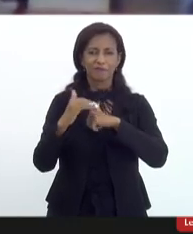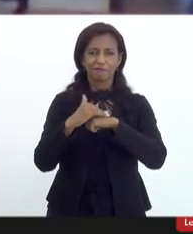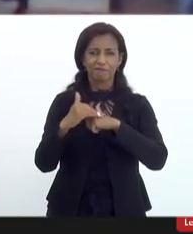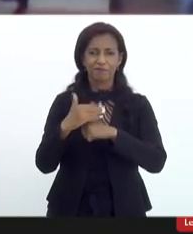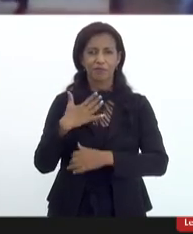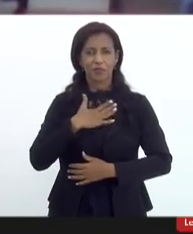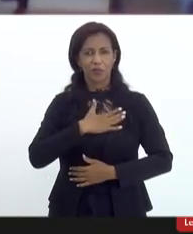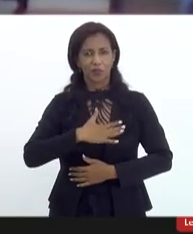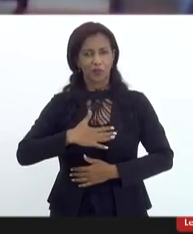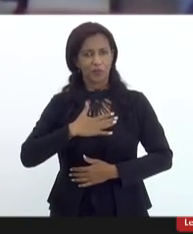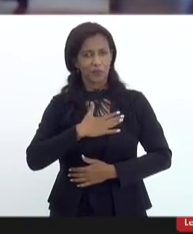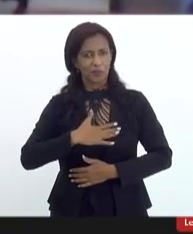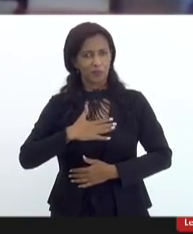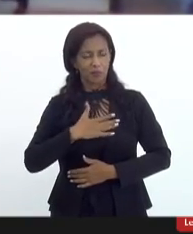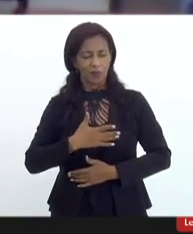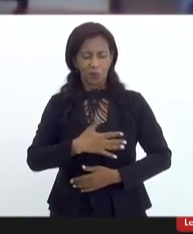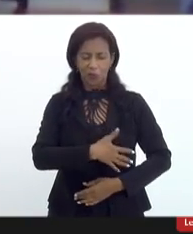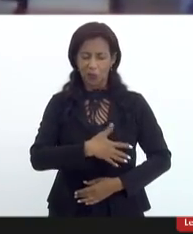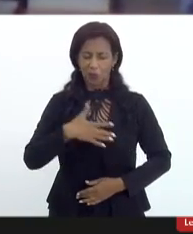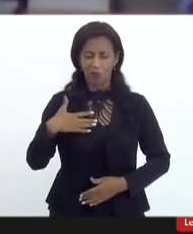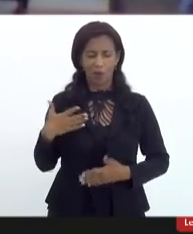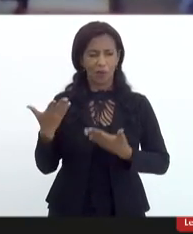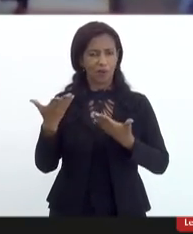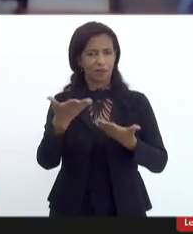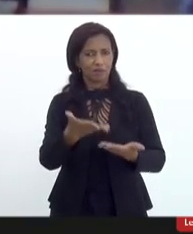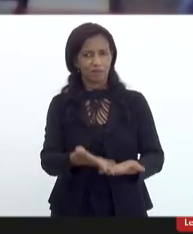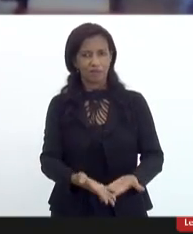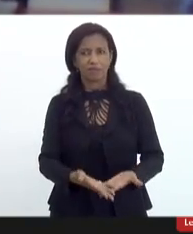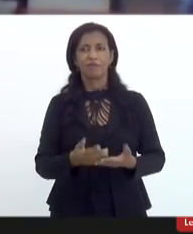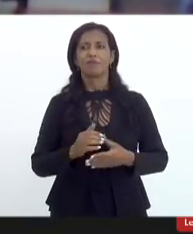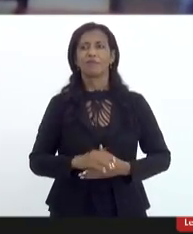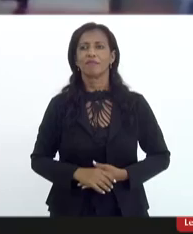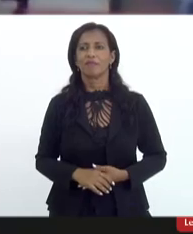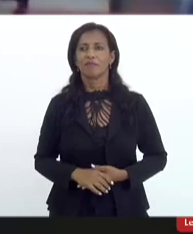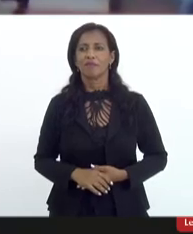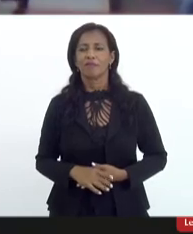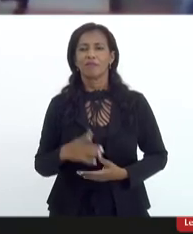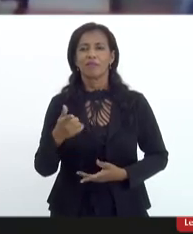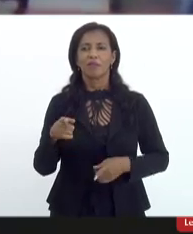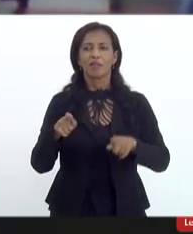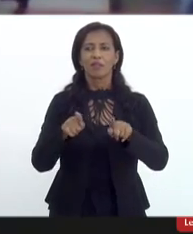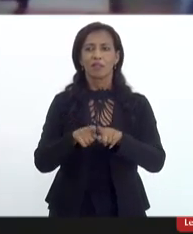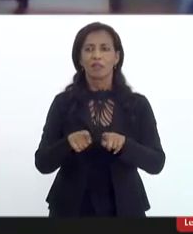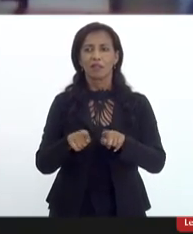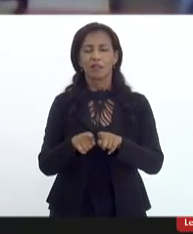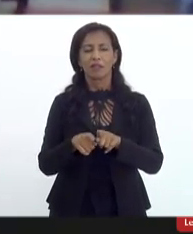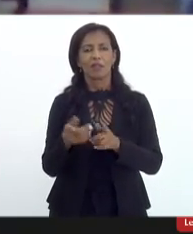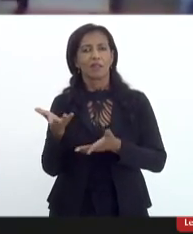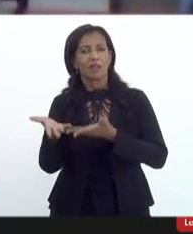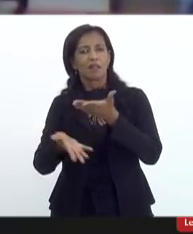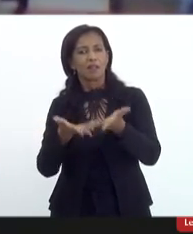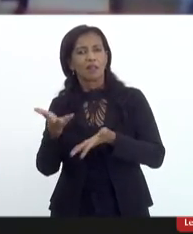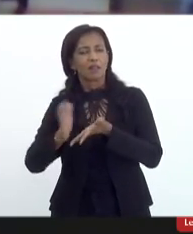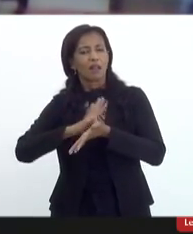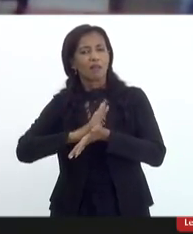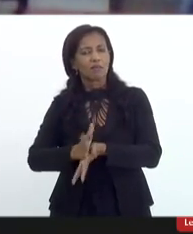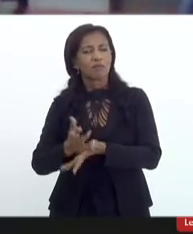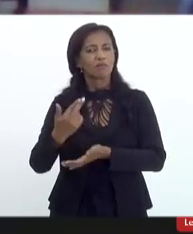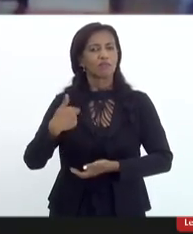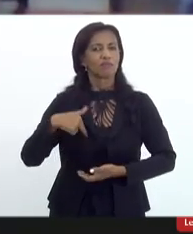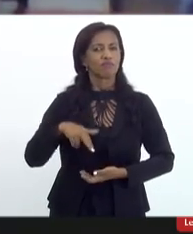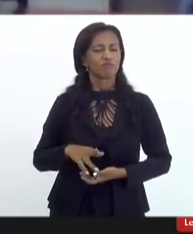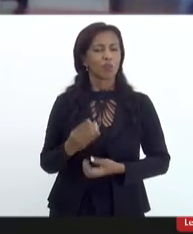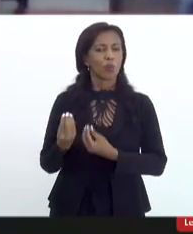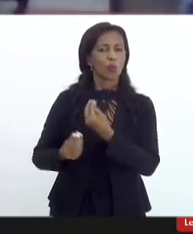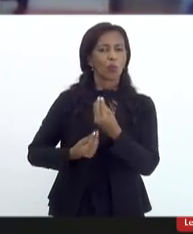um prazer muito grande, uma honra estar aqui com vocês. E realmente, tratar do racismo religioso,